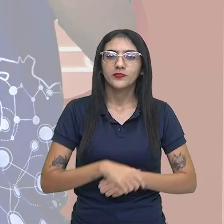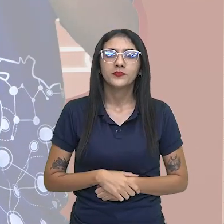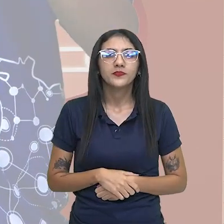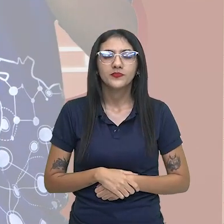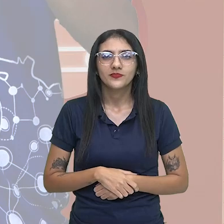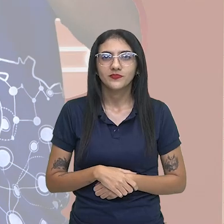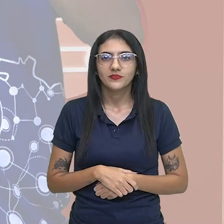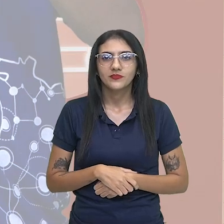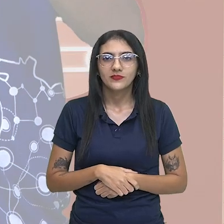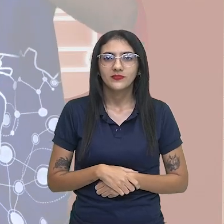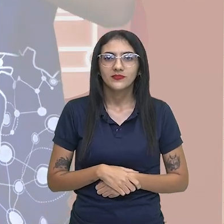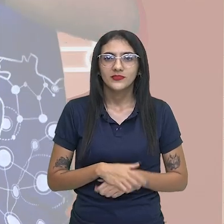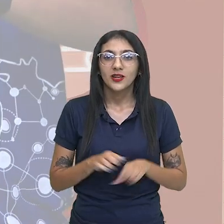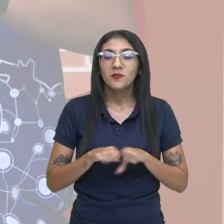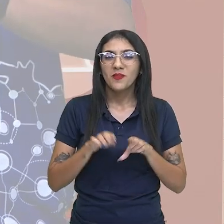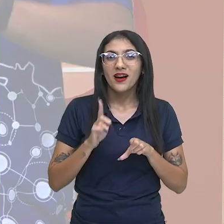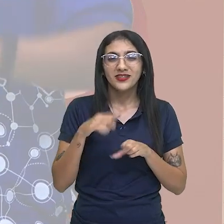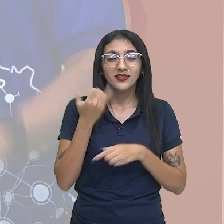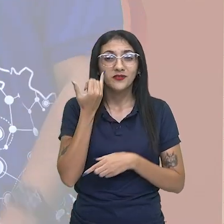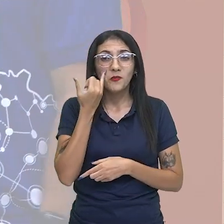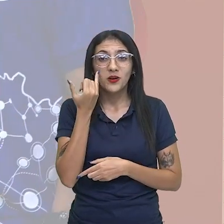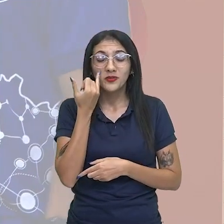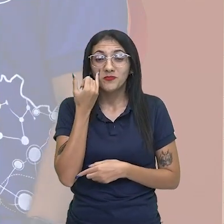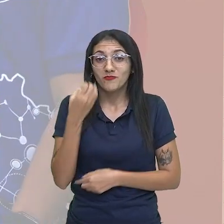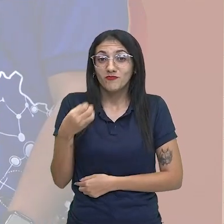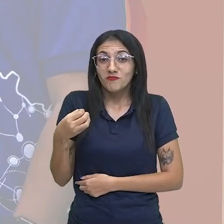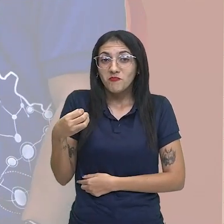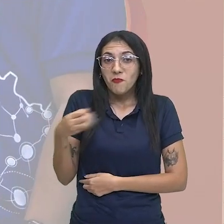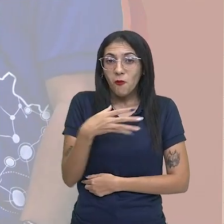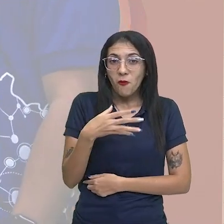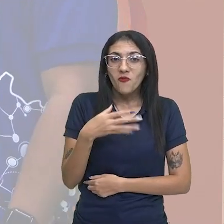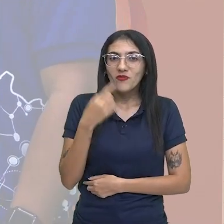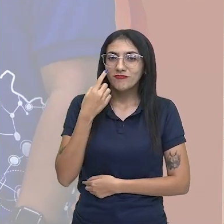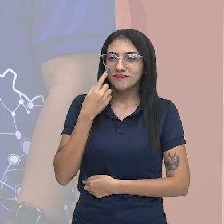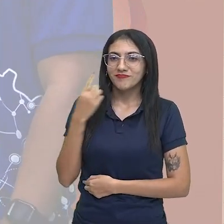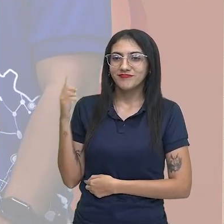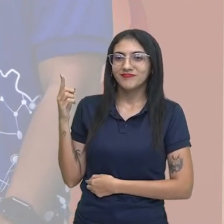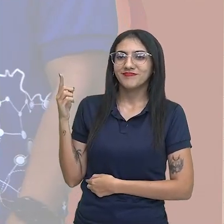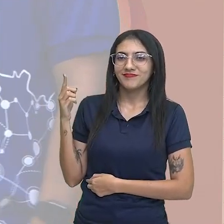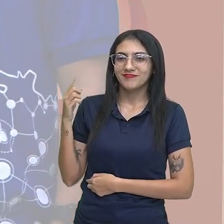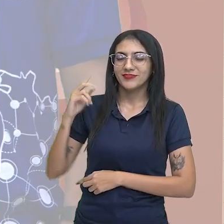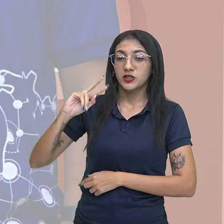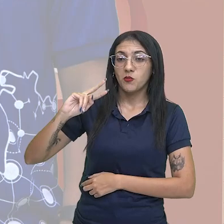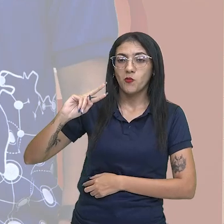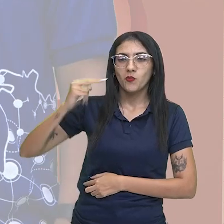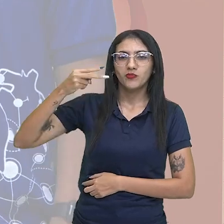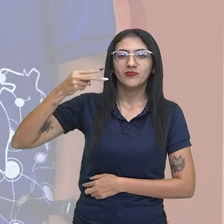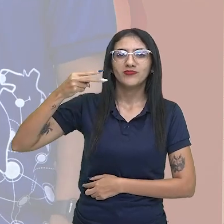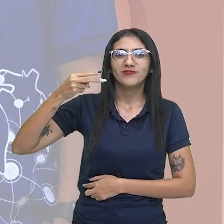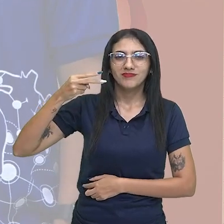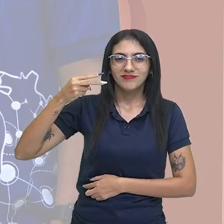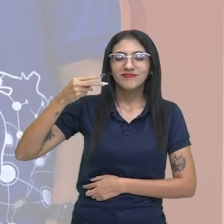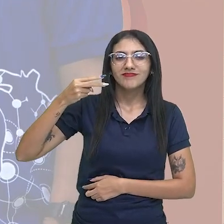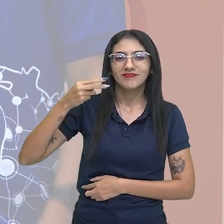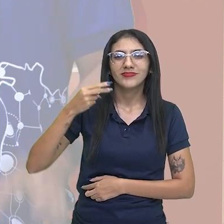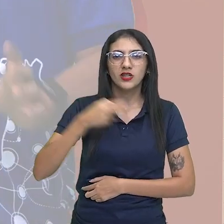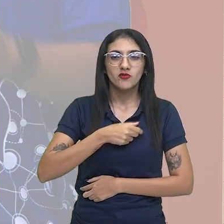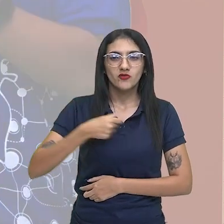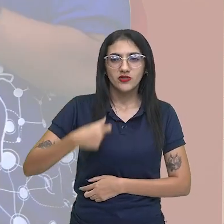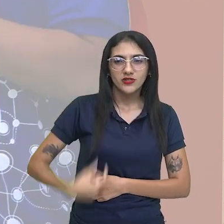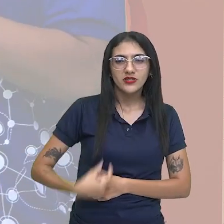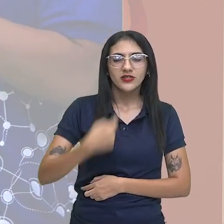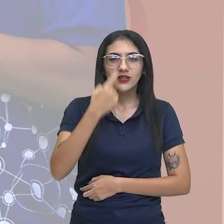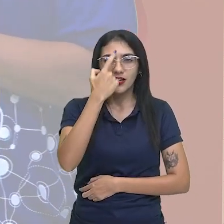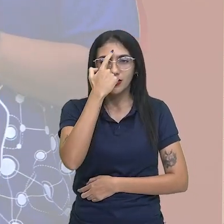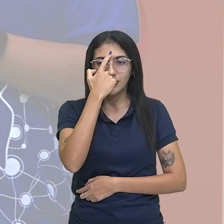Mas o mais atualizado que a gente tem atualmente, né, é essas informações, essa troca que existiu entre esses 2 países. Então